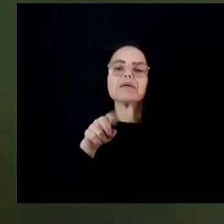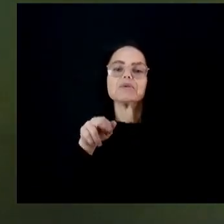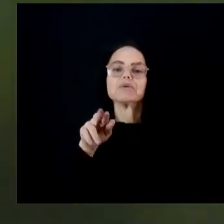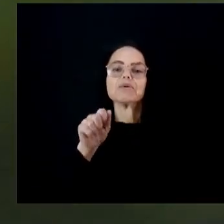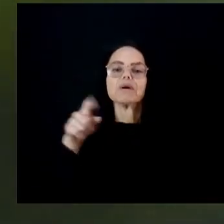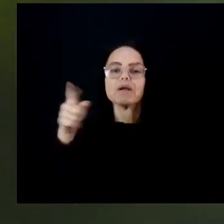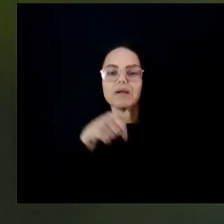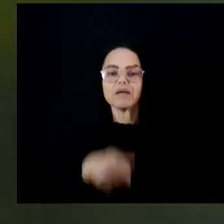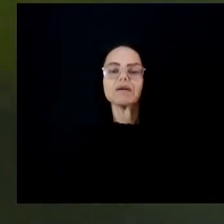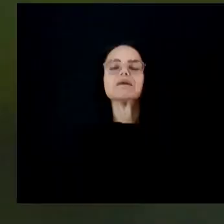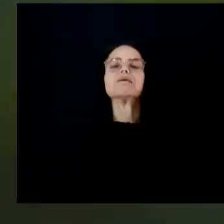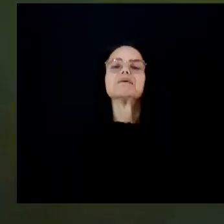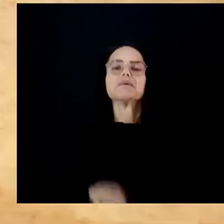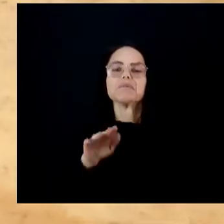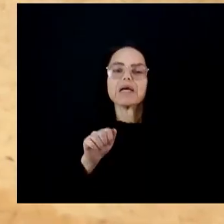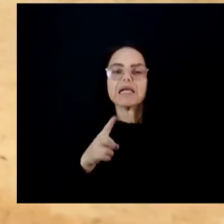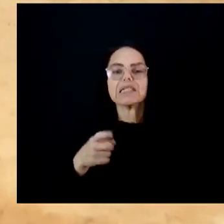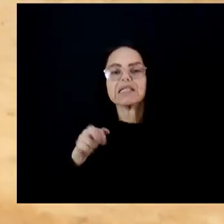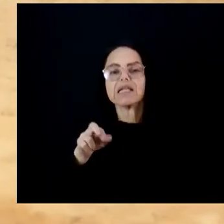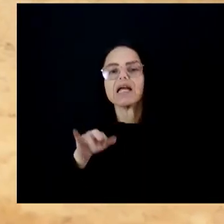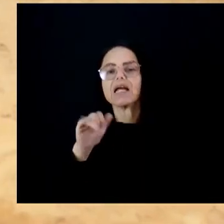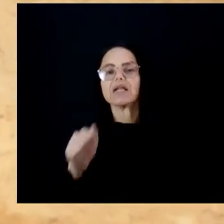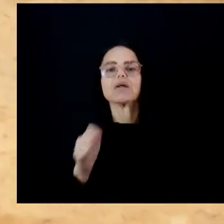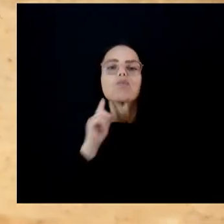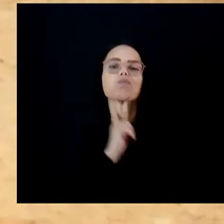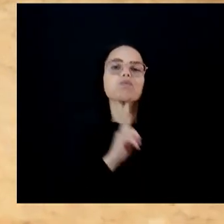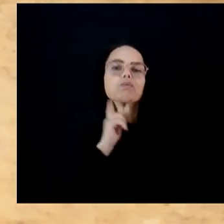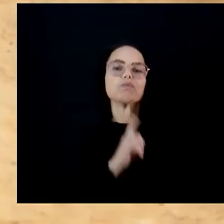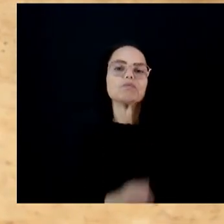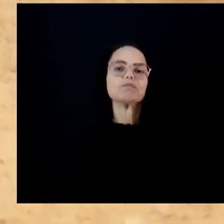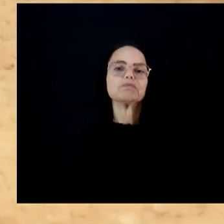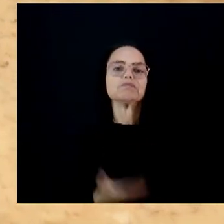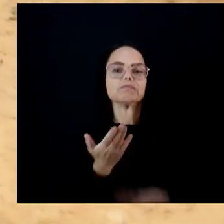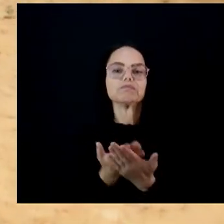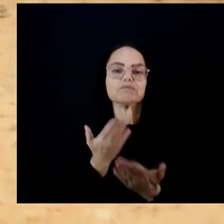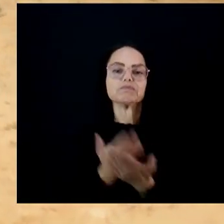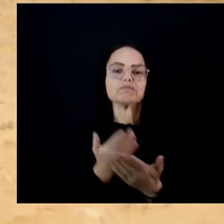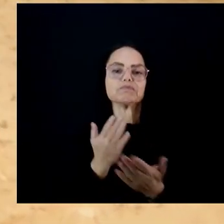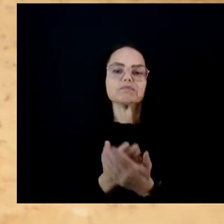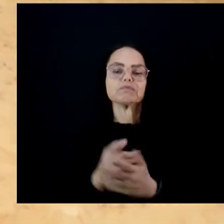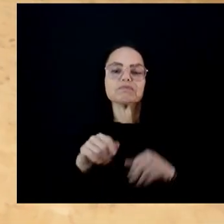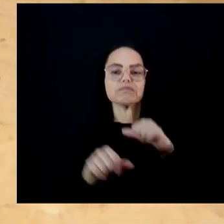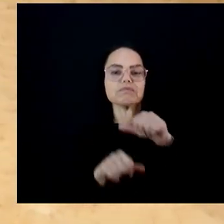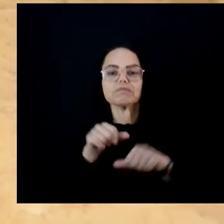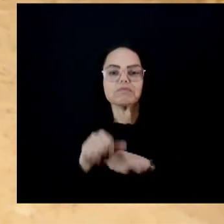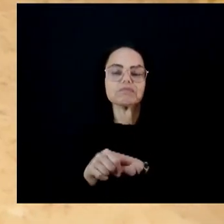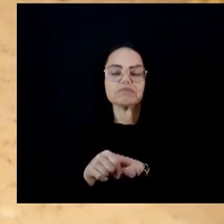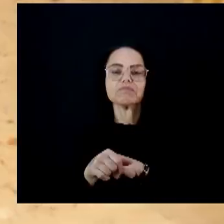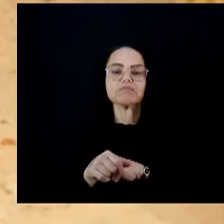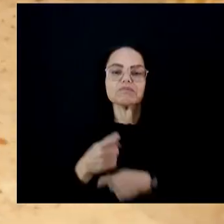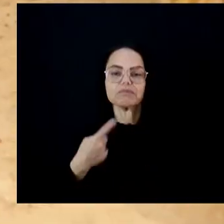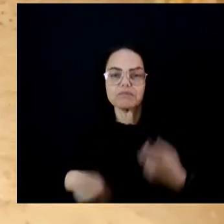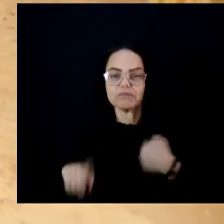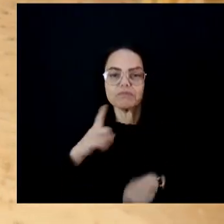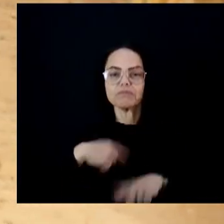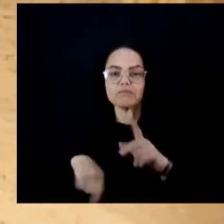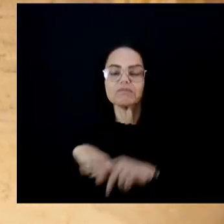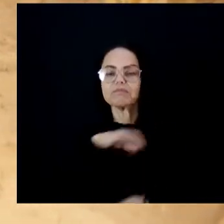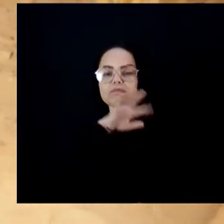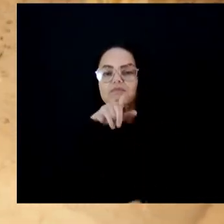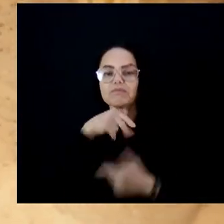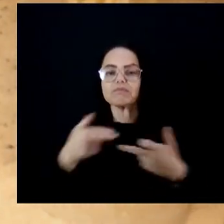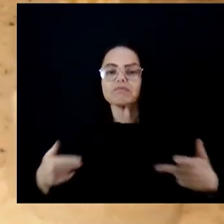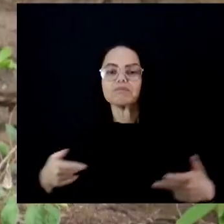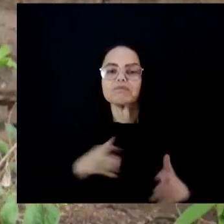Estadual de Florestas de Minas Gerais, o estudo registrou as alterações do organismo do animal antes, durante e